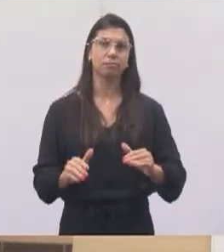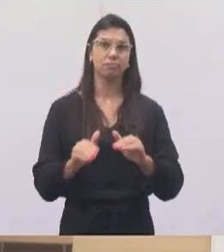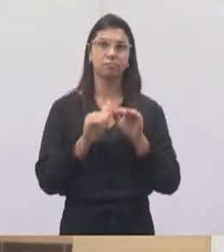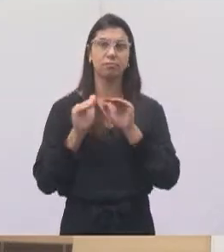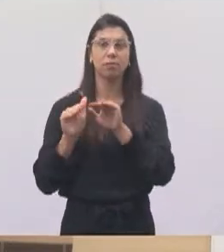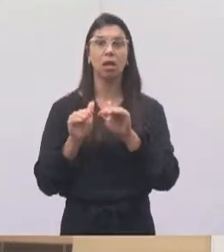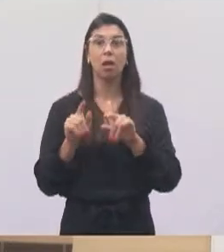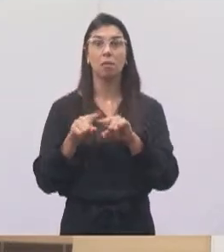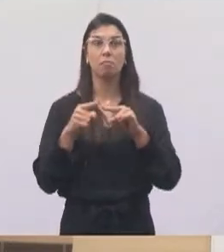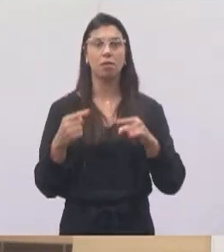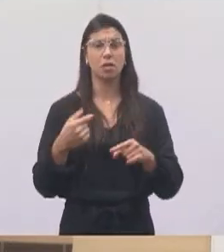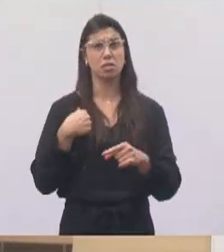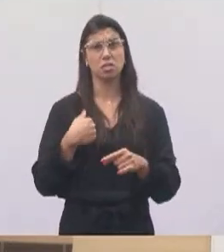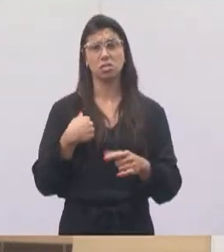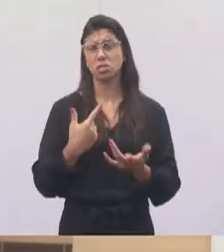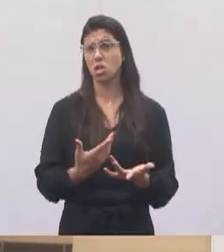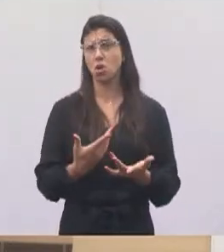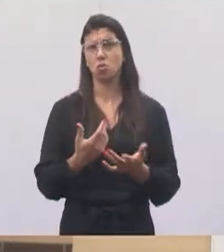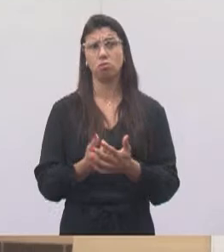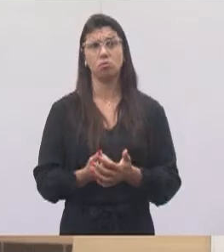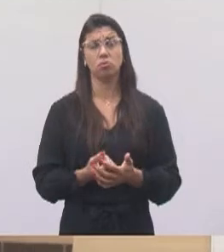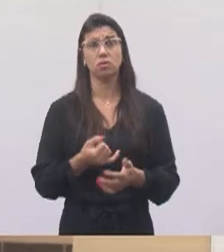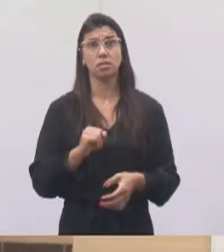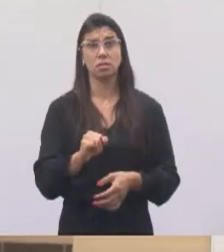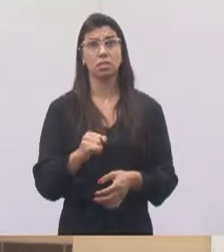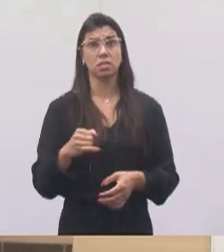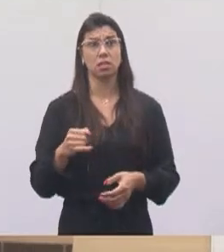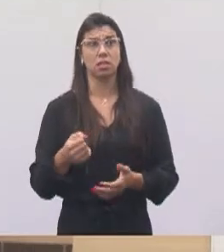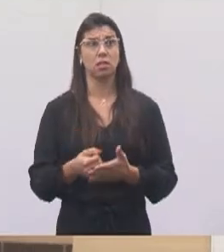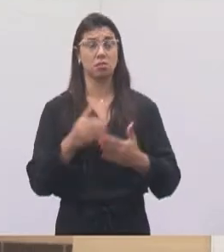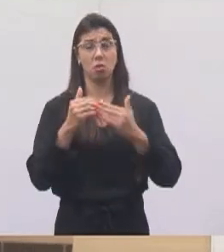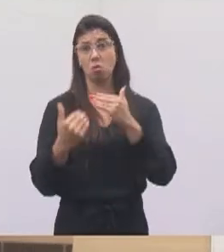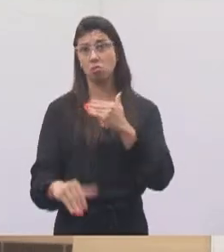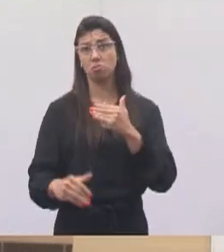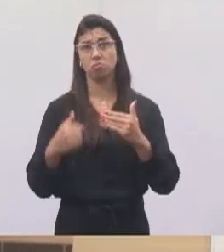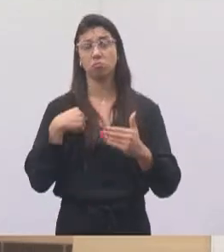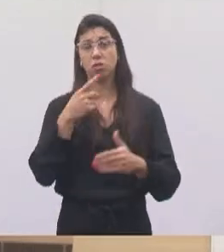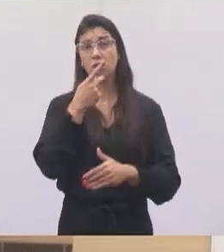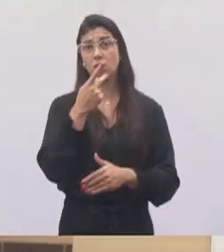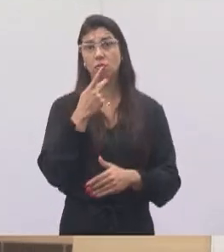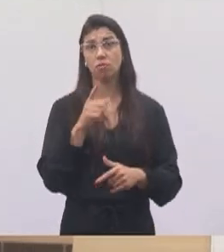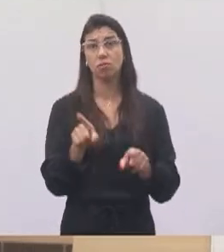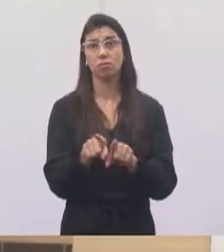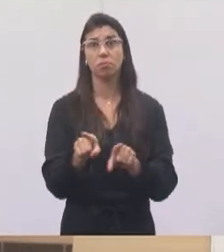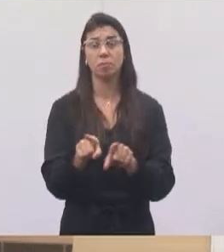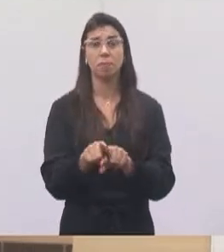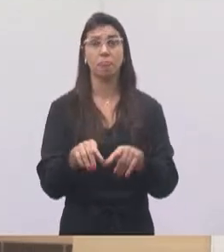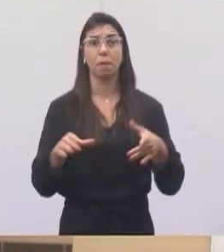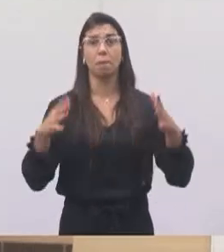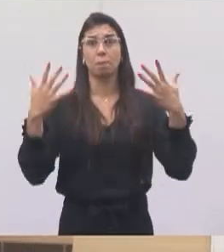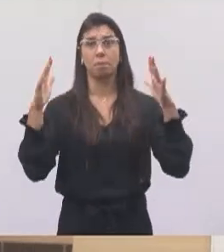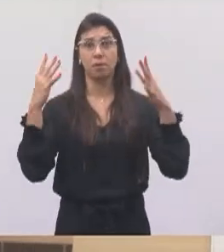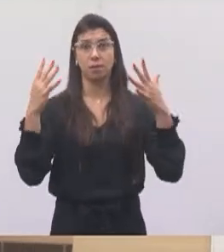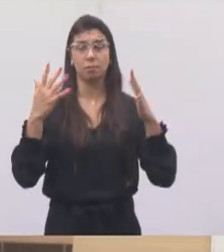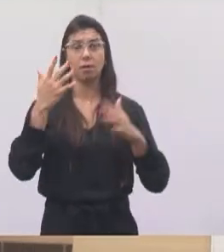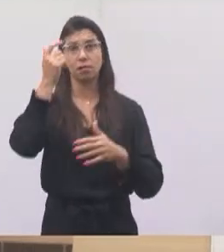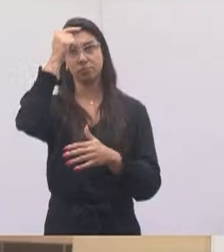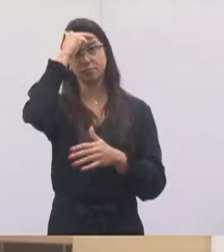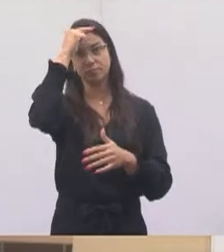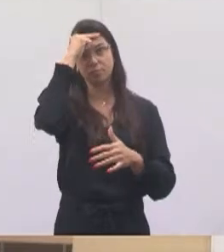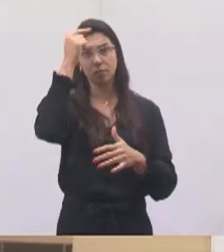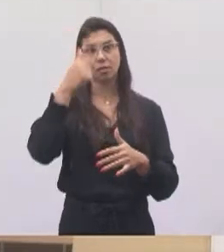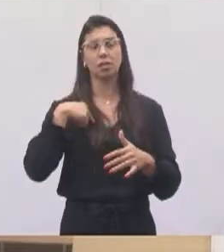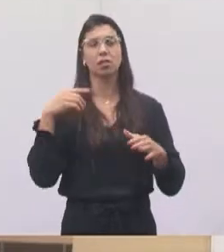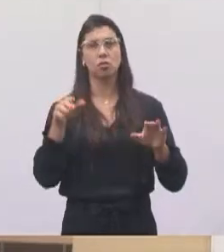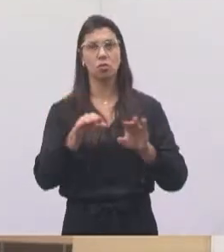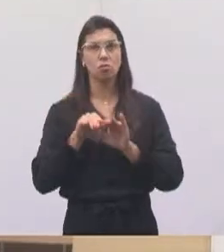obrigada a concordar com algumas situações. Luiz Flávio, parabéns, vereador, pelo o seu discurso aqui. Eu sou